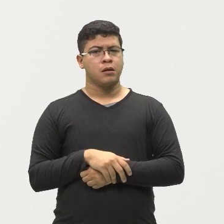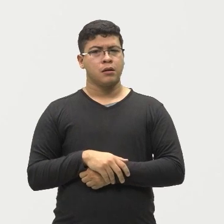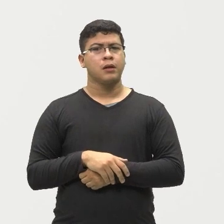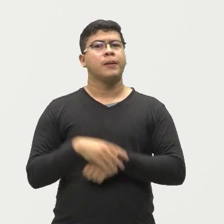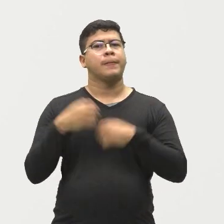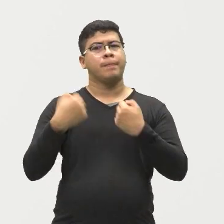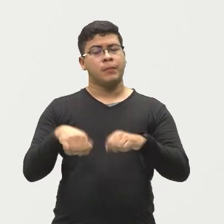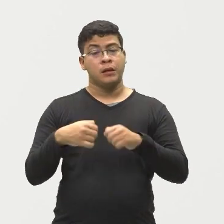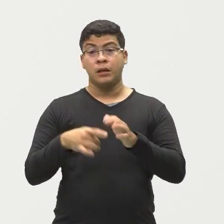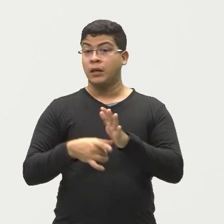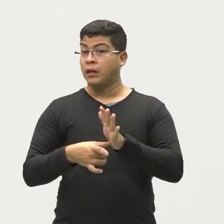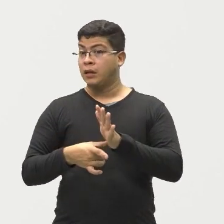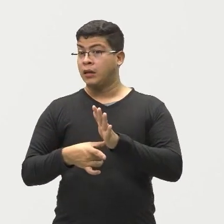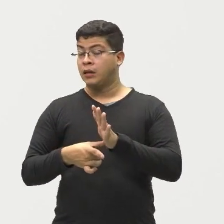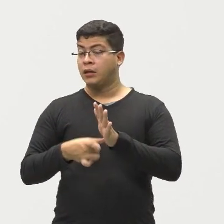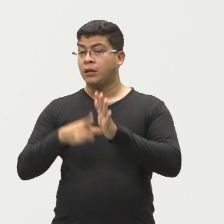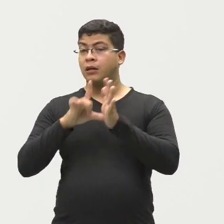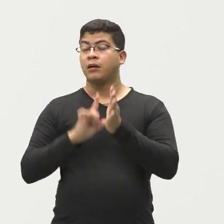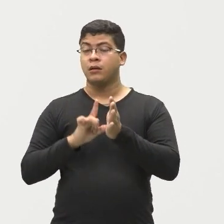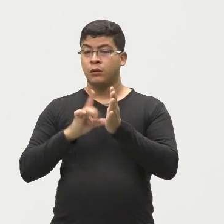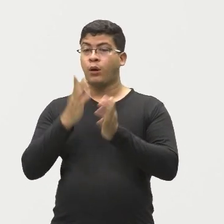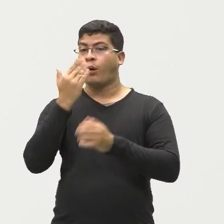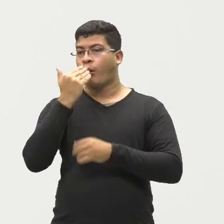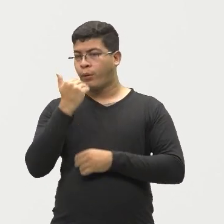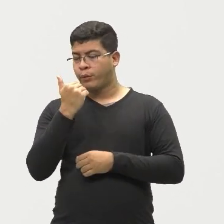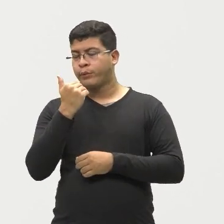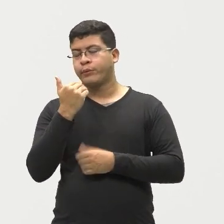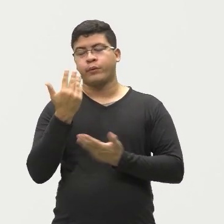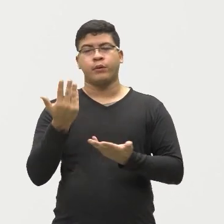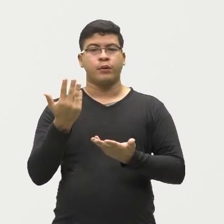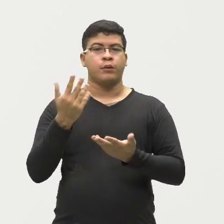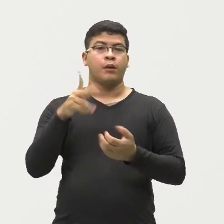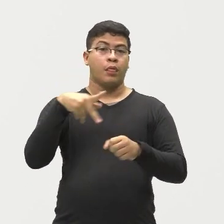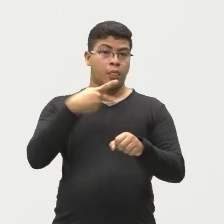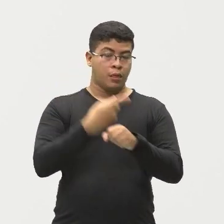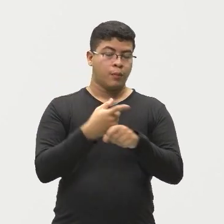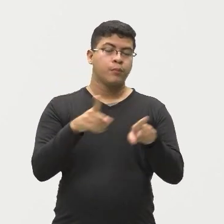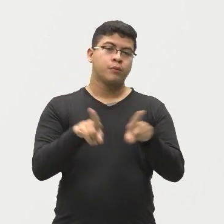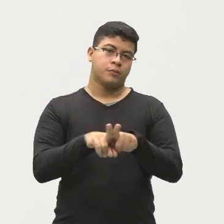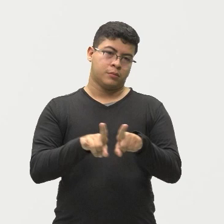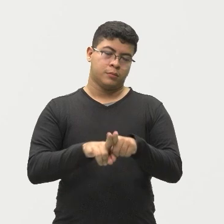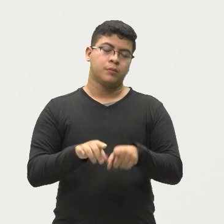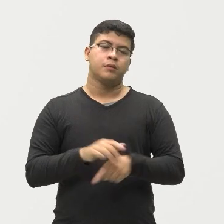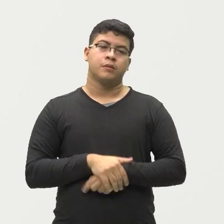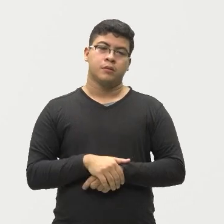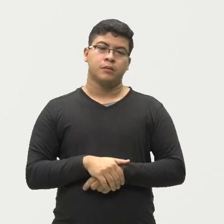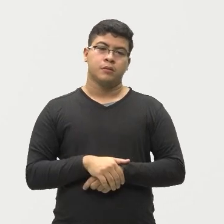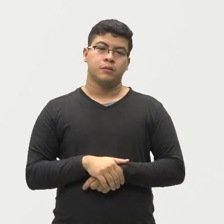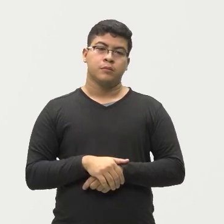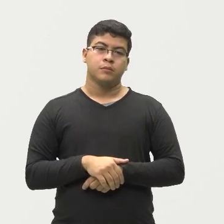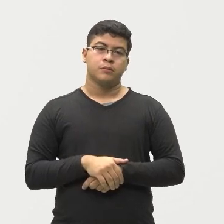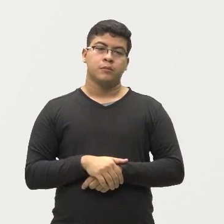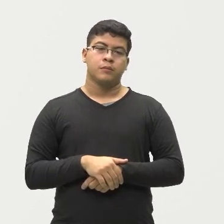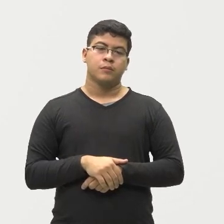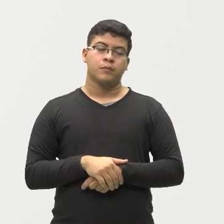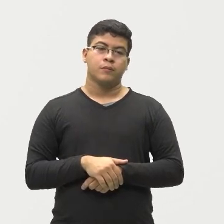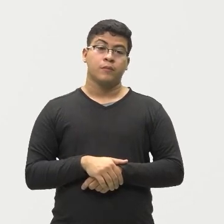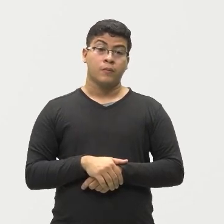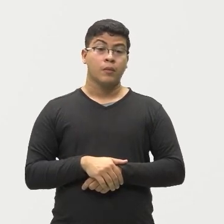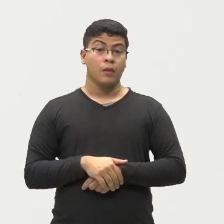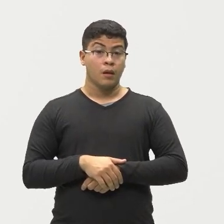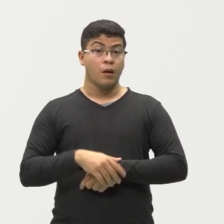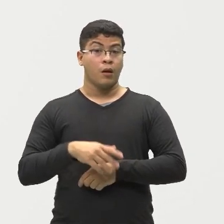mãos antes de comer algo e depois também, possuir a carteira de